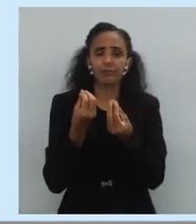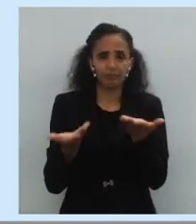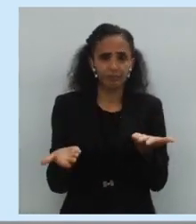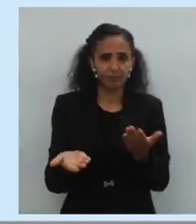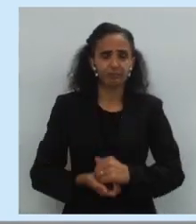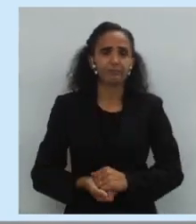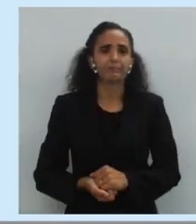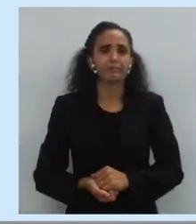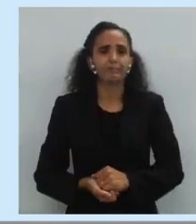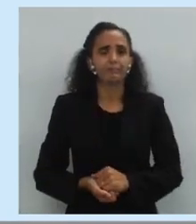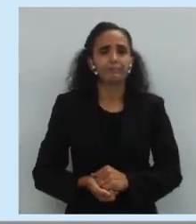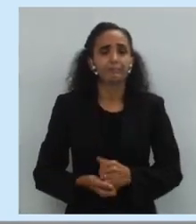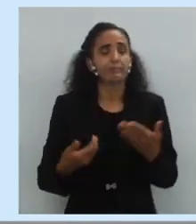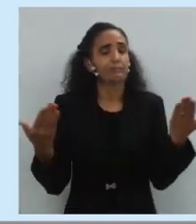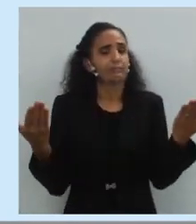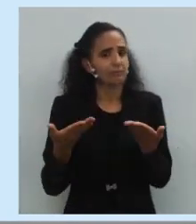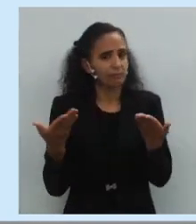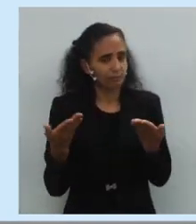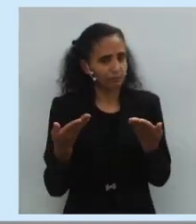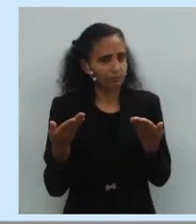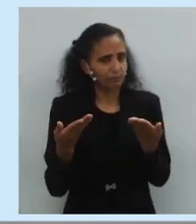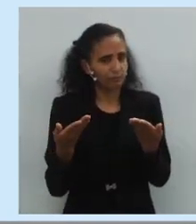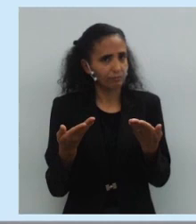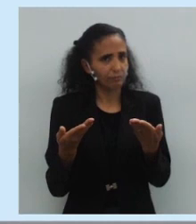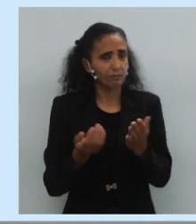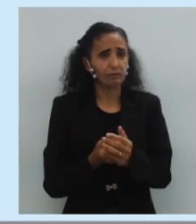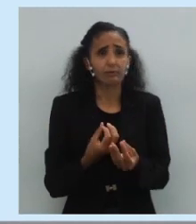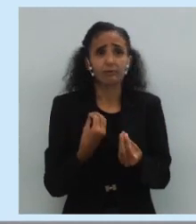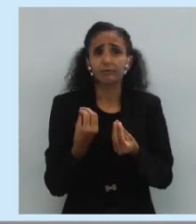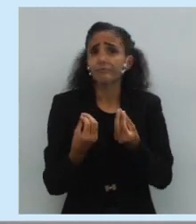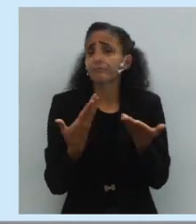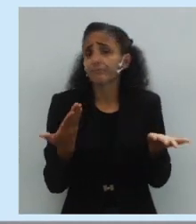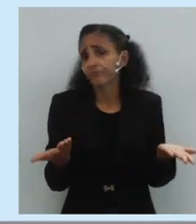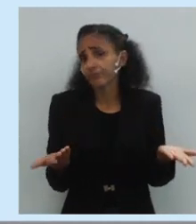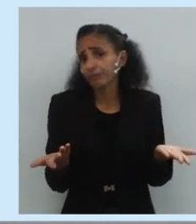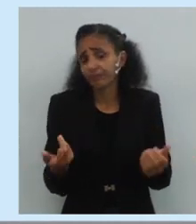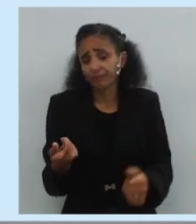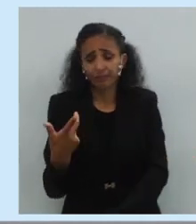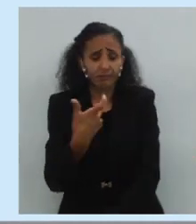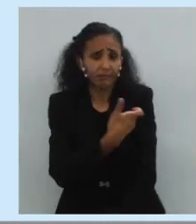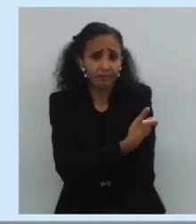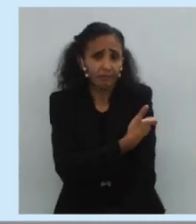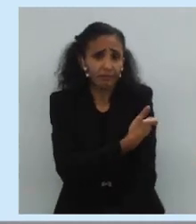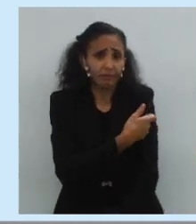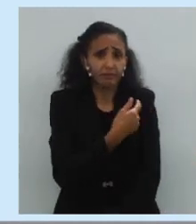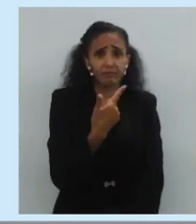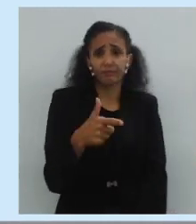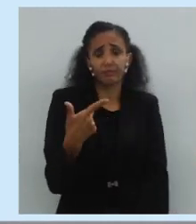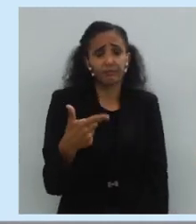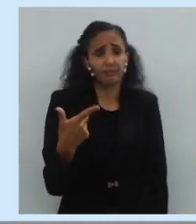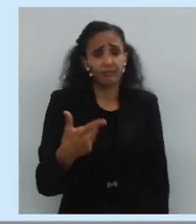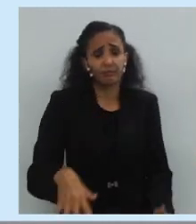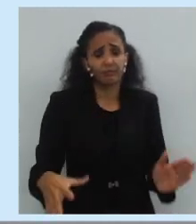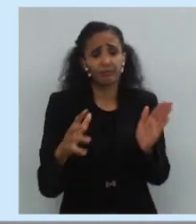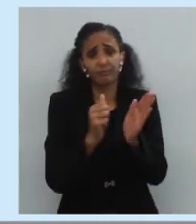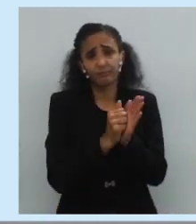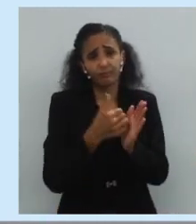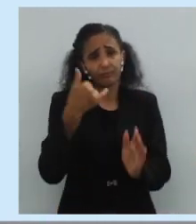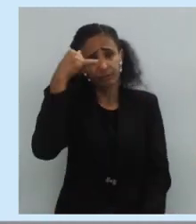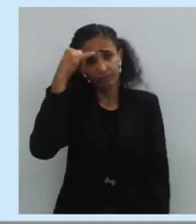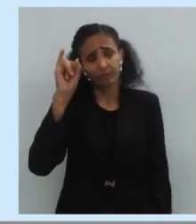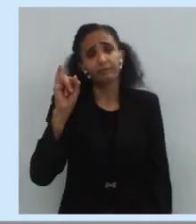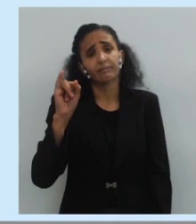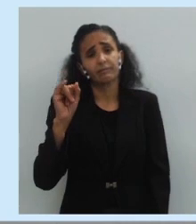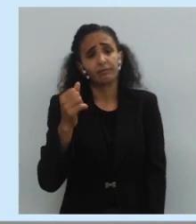a prevenção da AIDS? Atualmente, não há nenhuma vacina, né, que